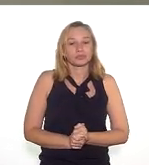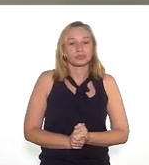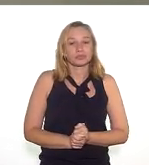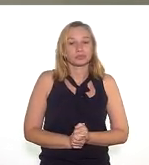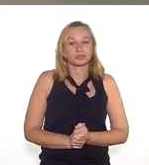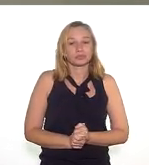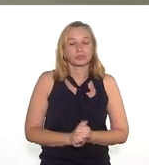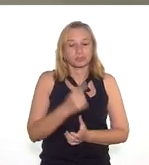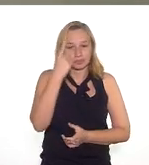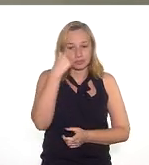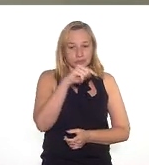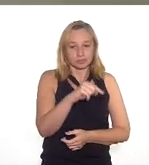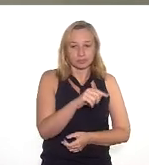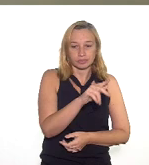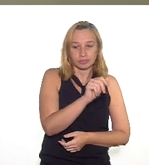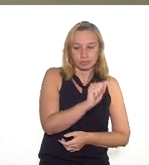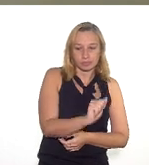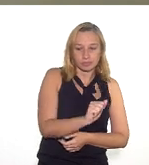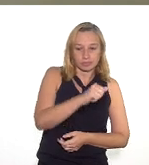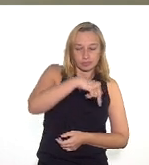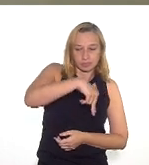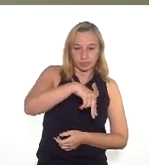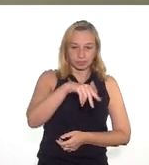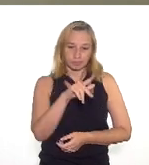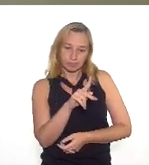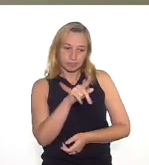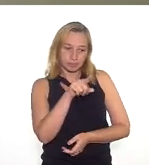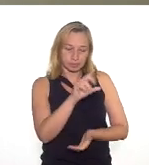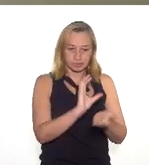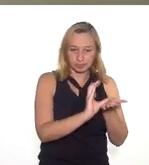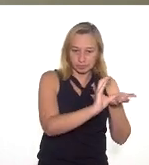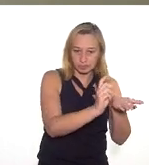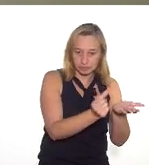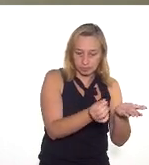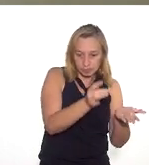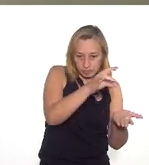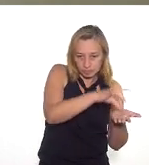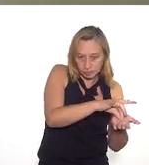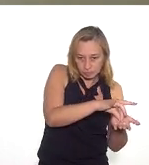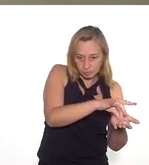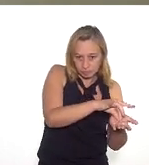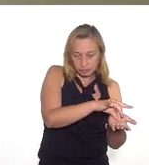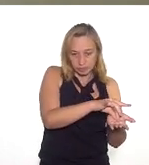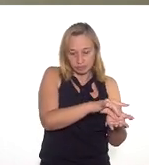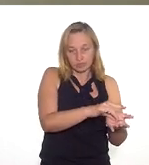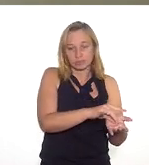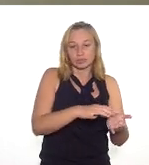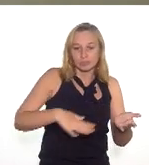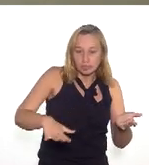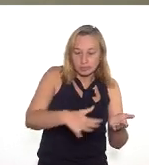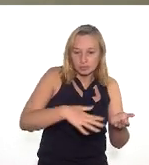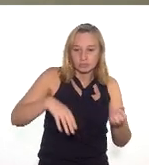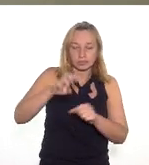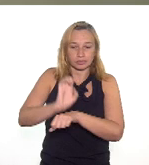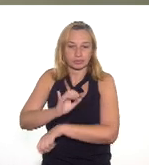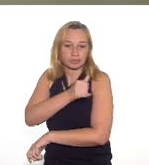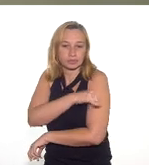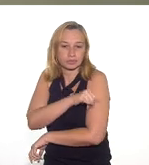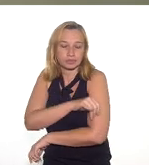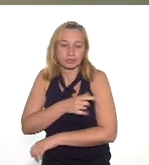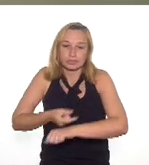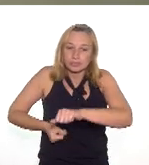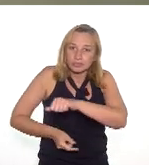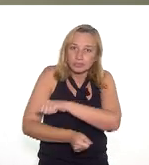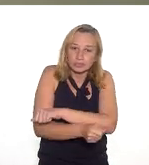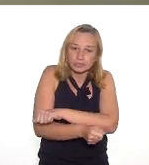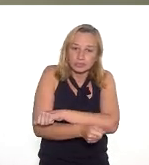ANP que esses recursos originários dos campos do Estado do Rio de Janeiro fossem